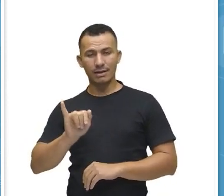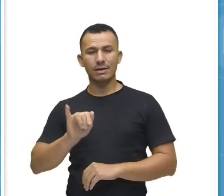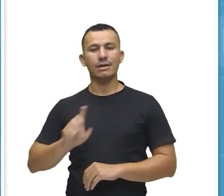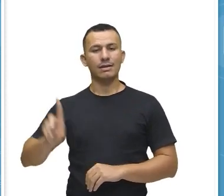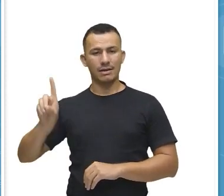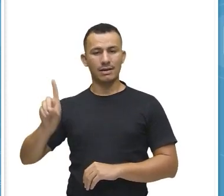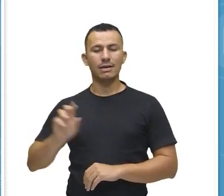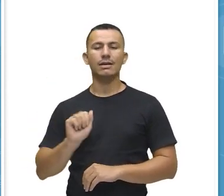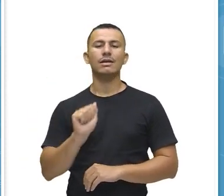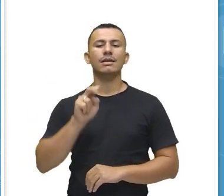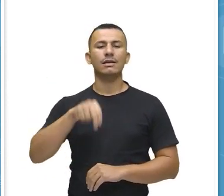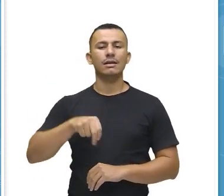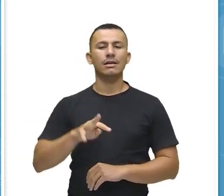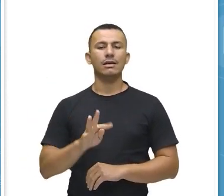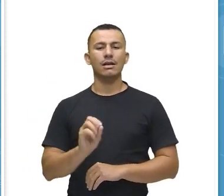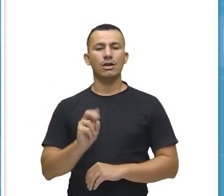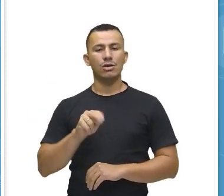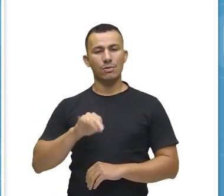D.